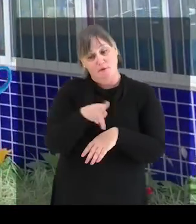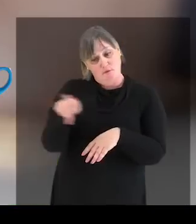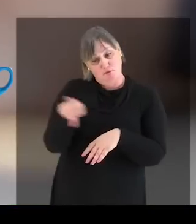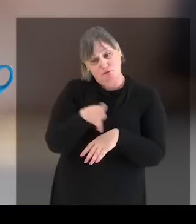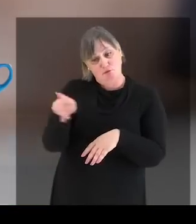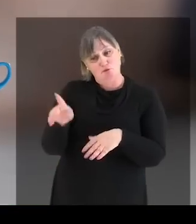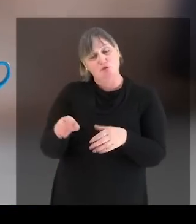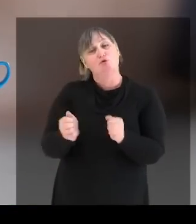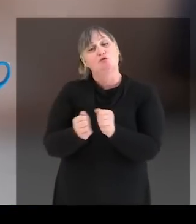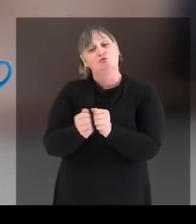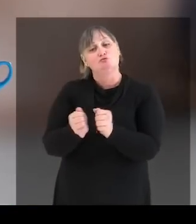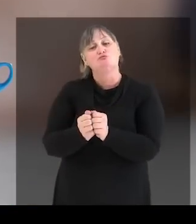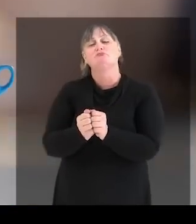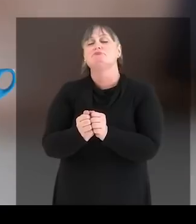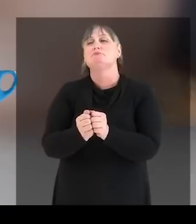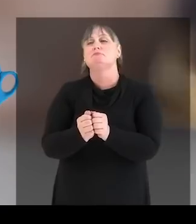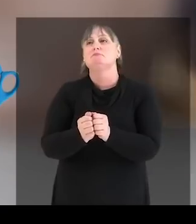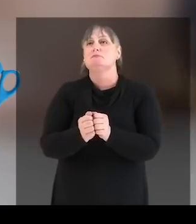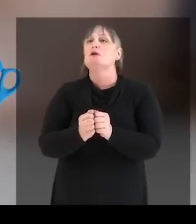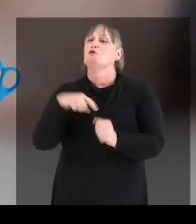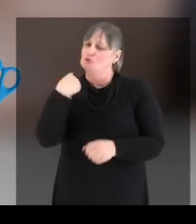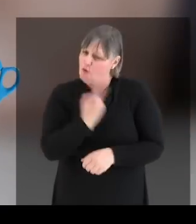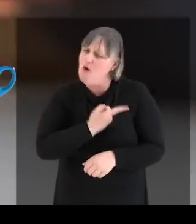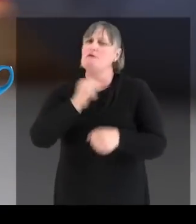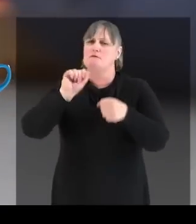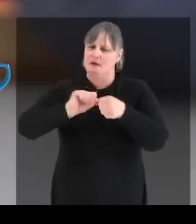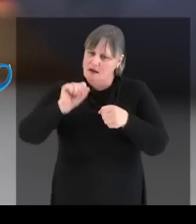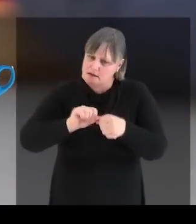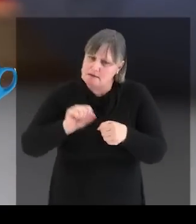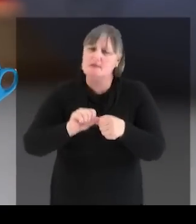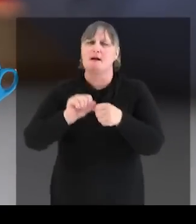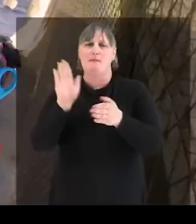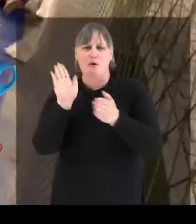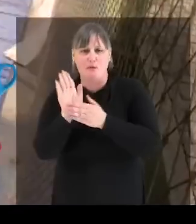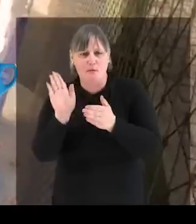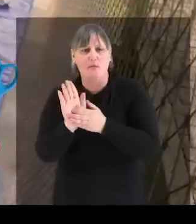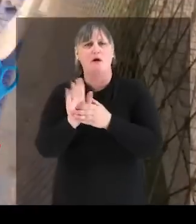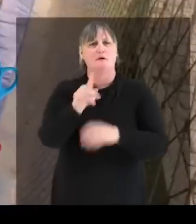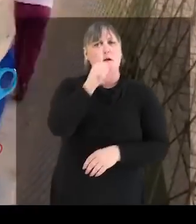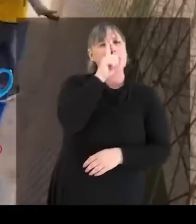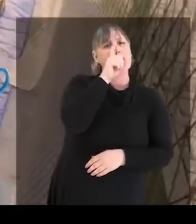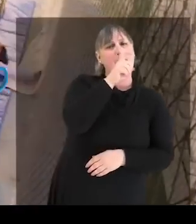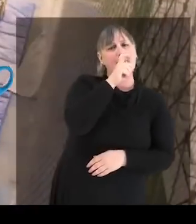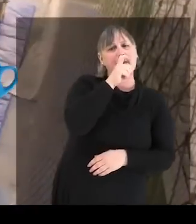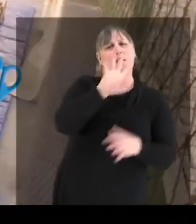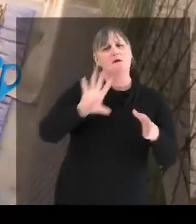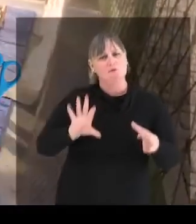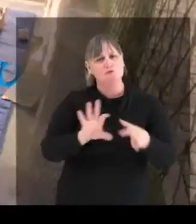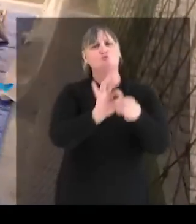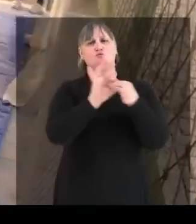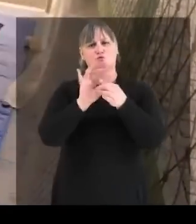os próprios professores, né, nos trouxeram, não, nós vamos realizar essa proposta com os pais, nós vamos envolver